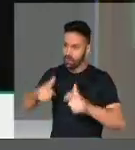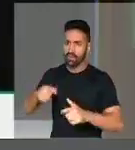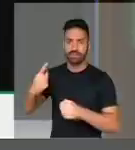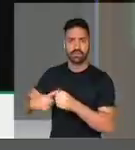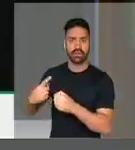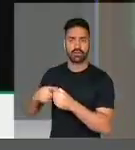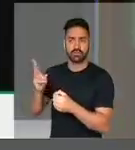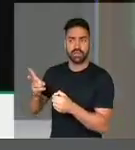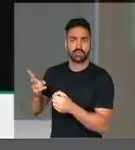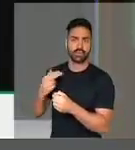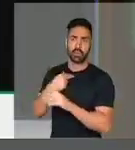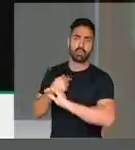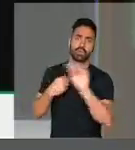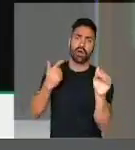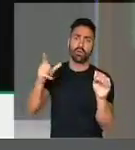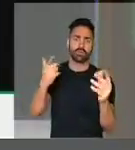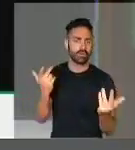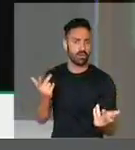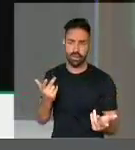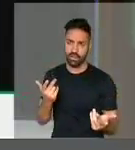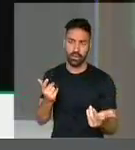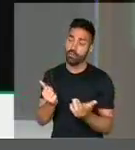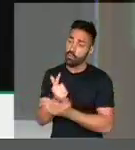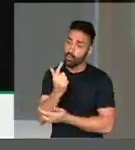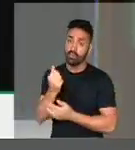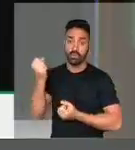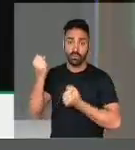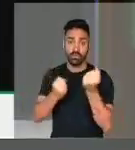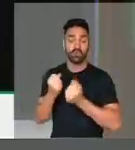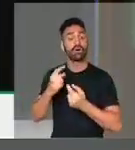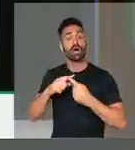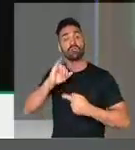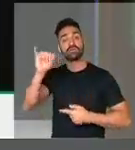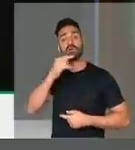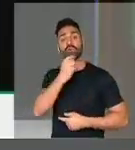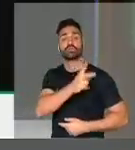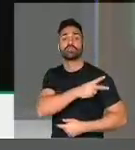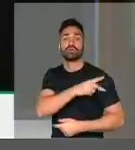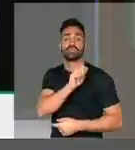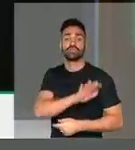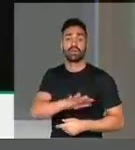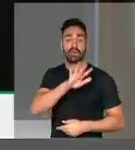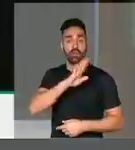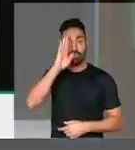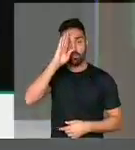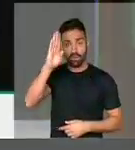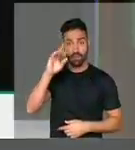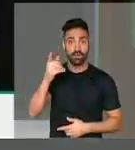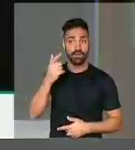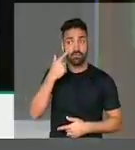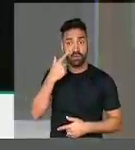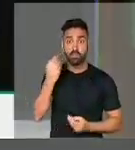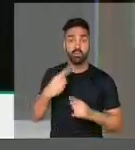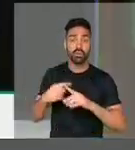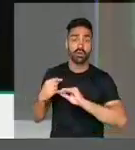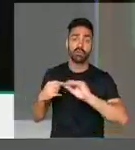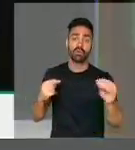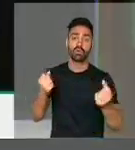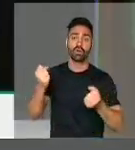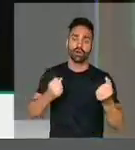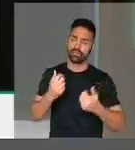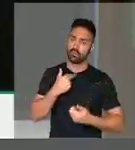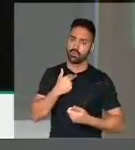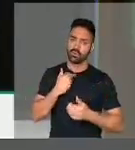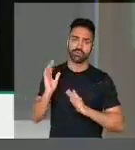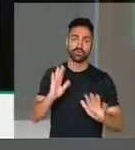de Petrolina do 5º Batalhão, quanto o comandante-geral da Polícia Militar de Pernambuco, para ver isso. Então, ontem